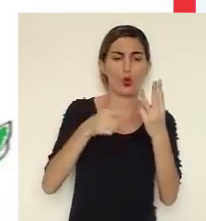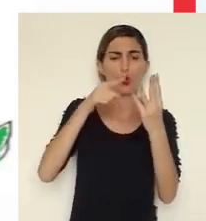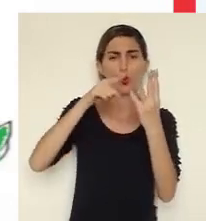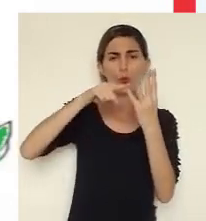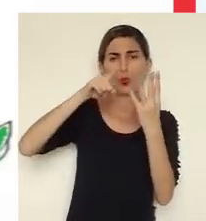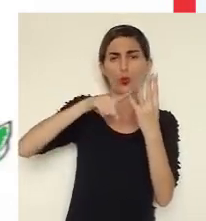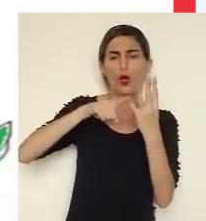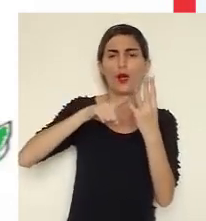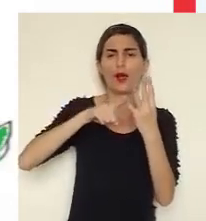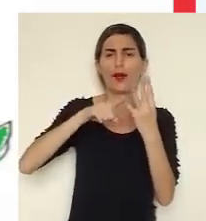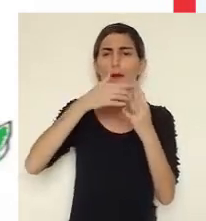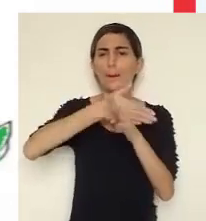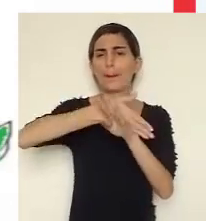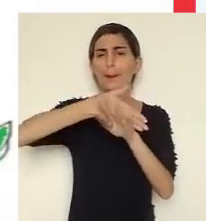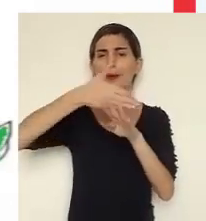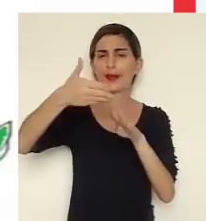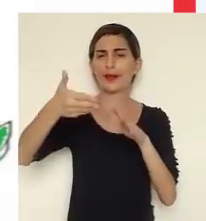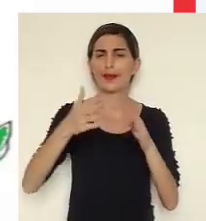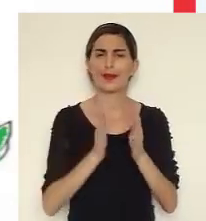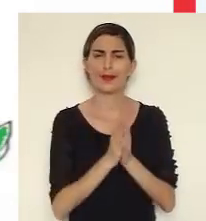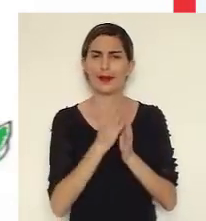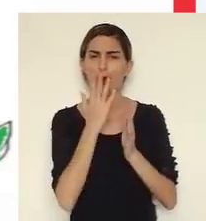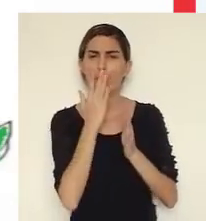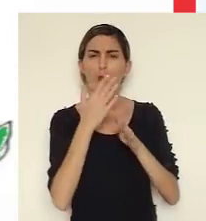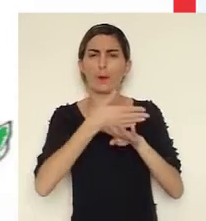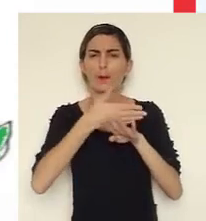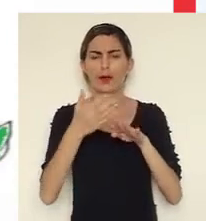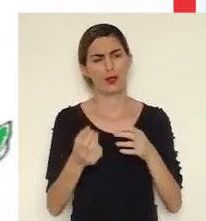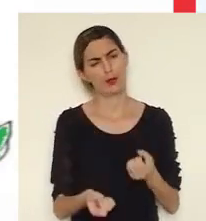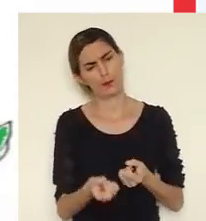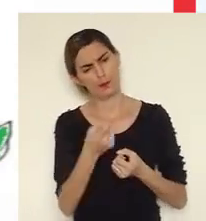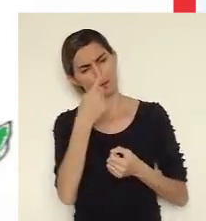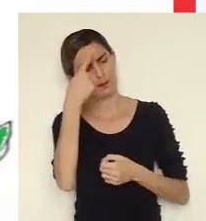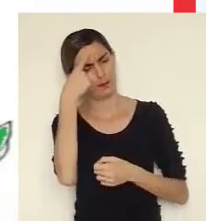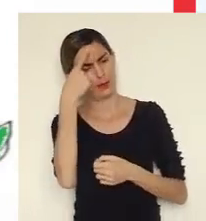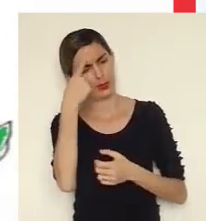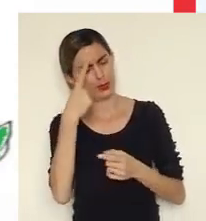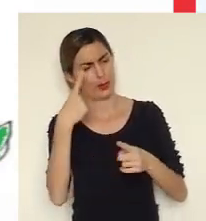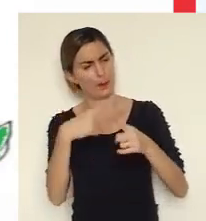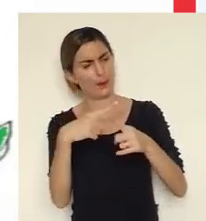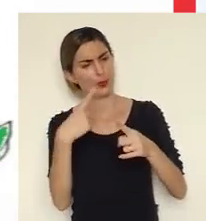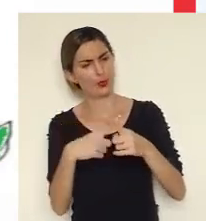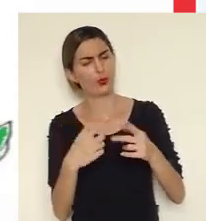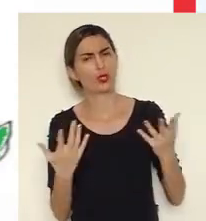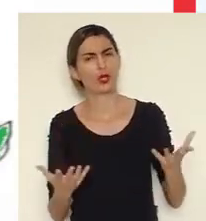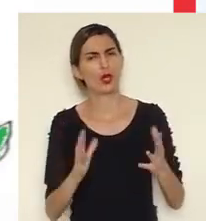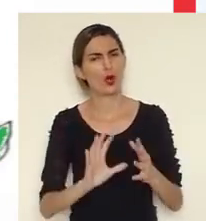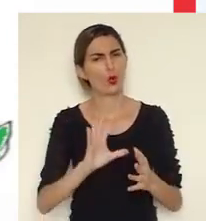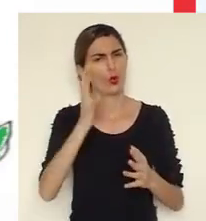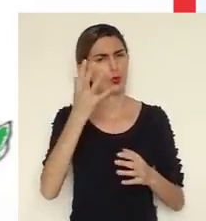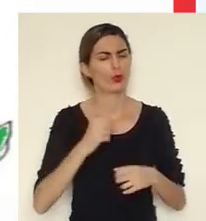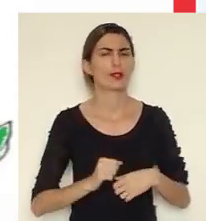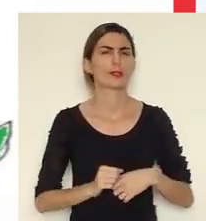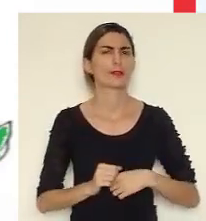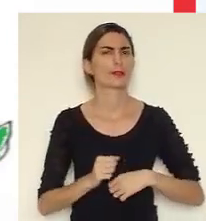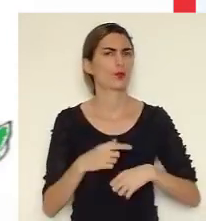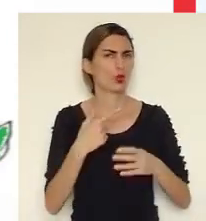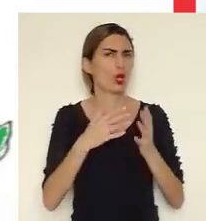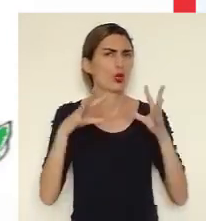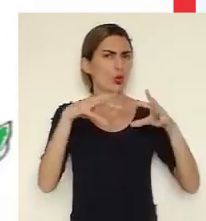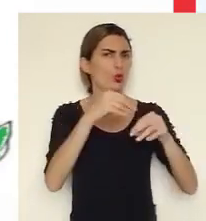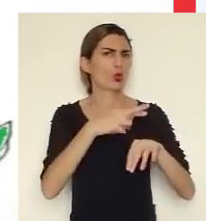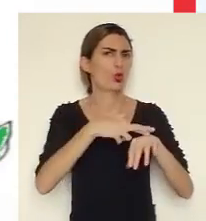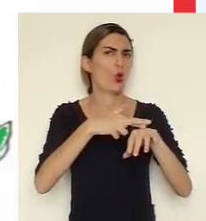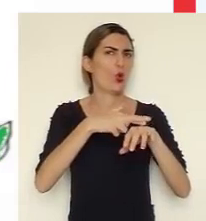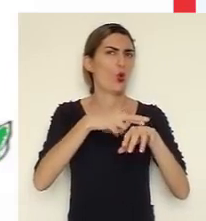e uma seria o quê? Branca. E daí ele começou a pensar, por que isso está acontecendo? Não era